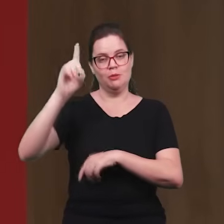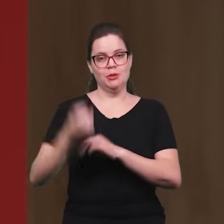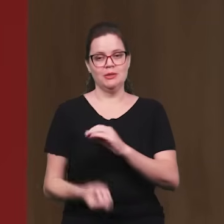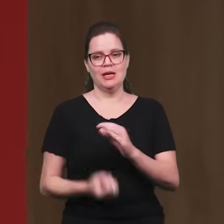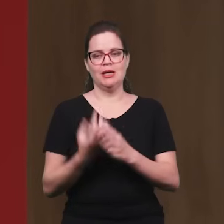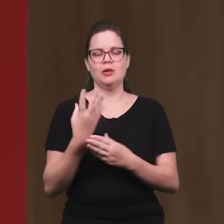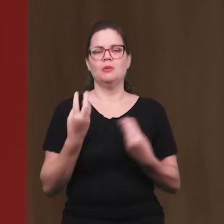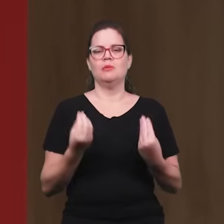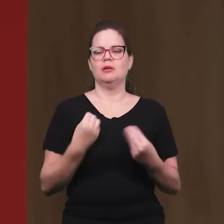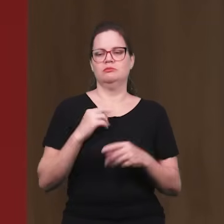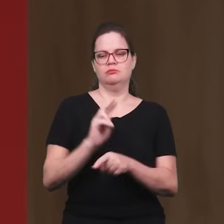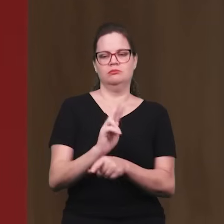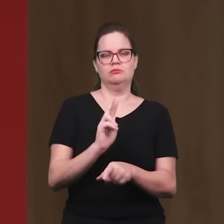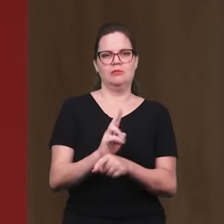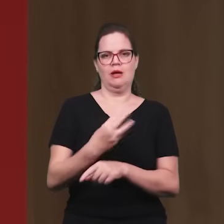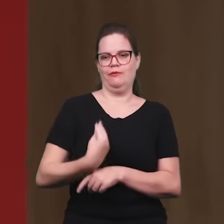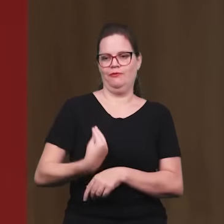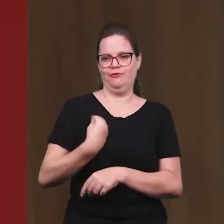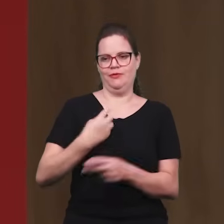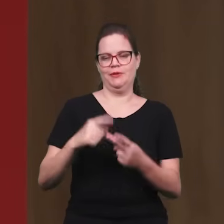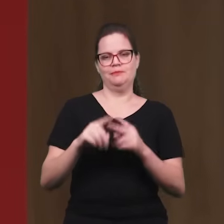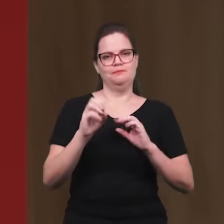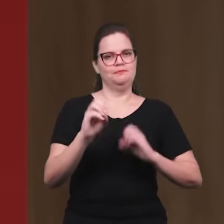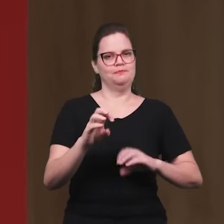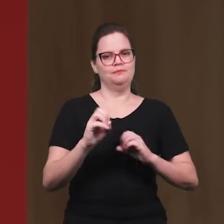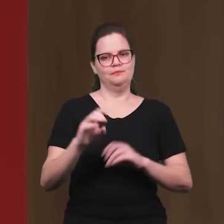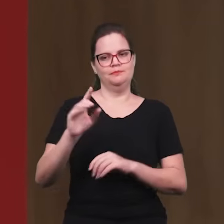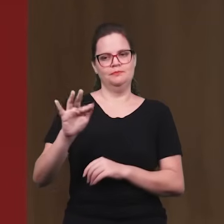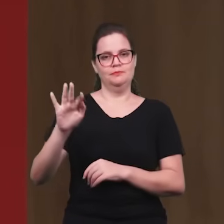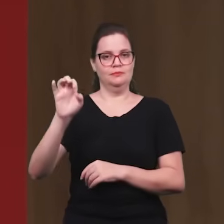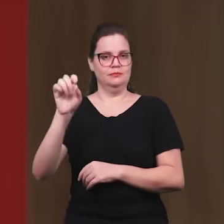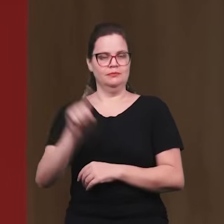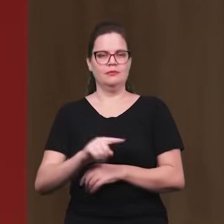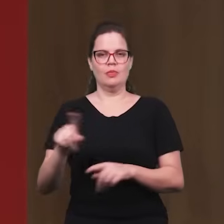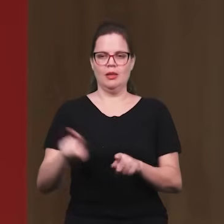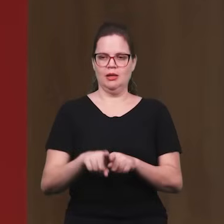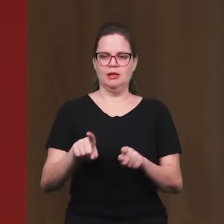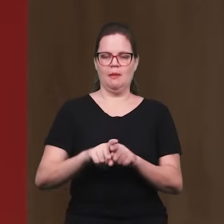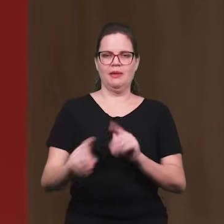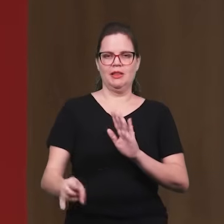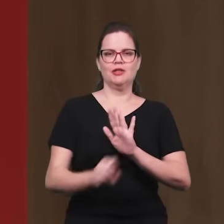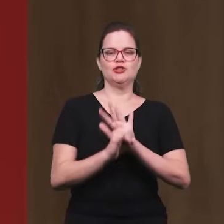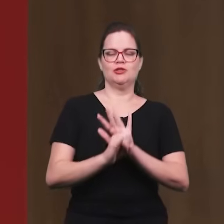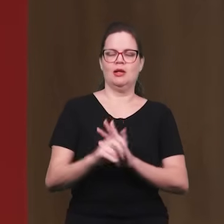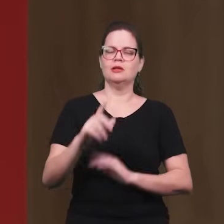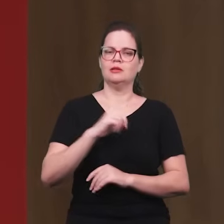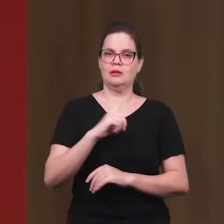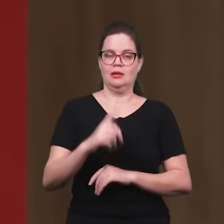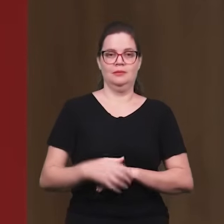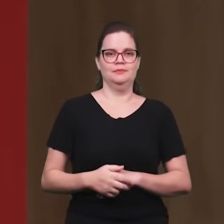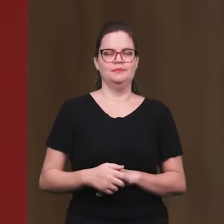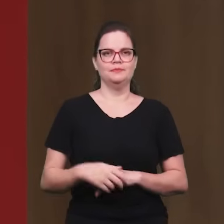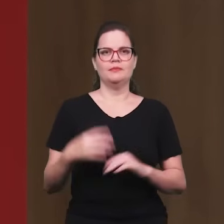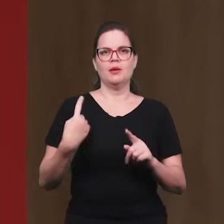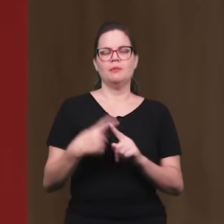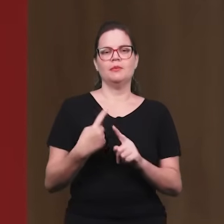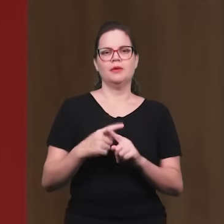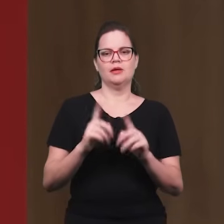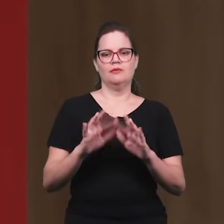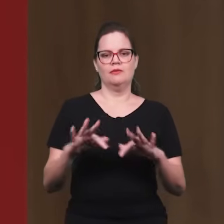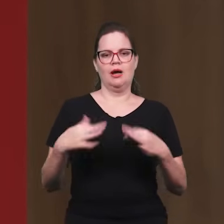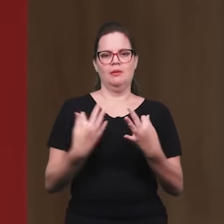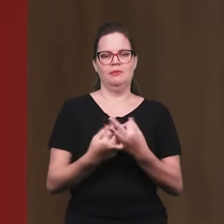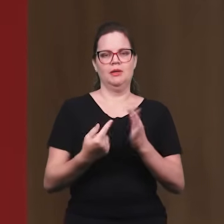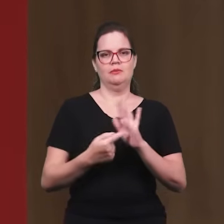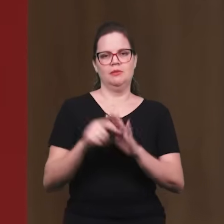para preservar a vida, transmitir fé e pertencimento. Família é descrita pela